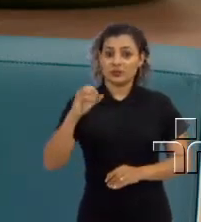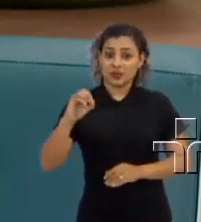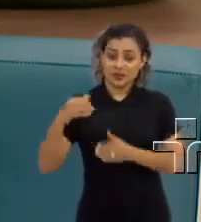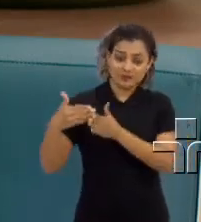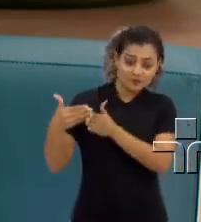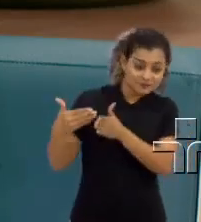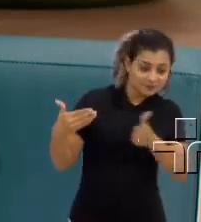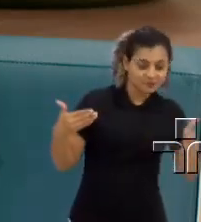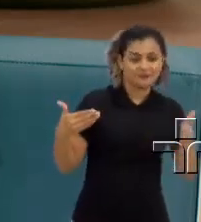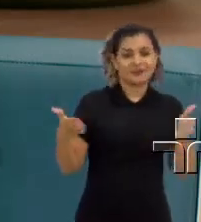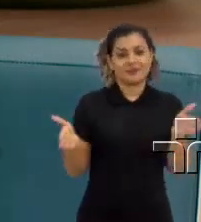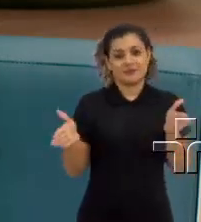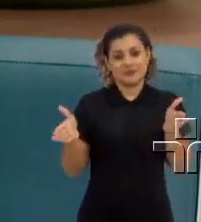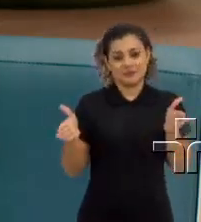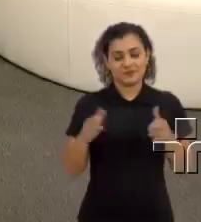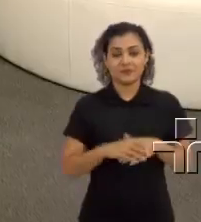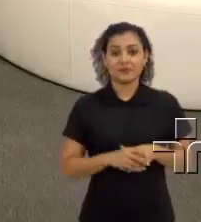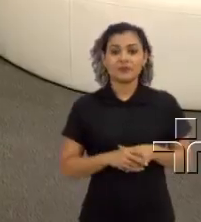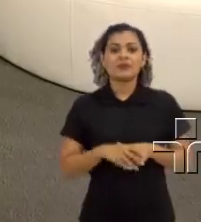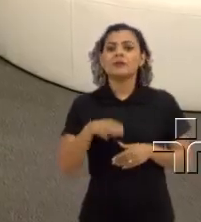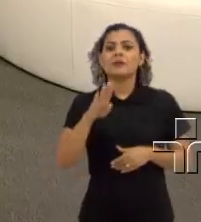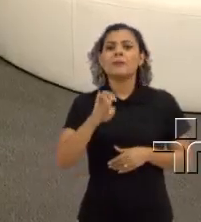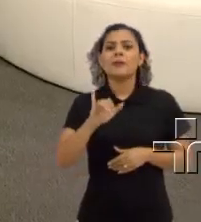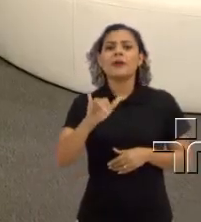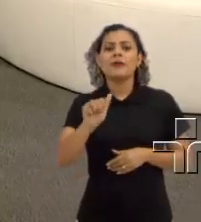2010. Beia, dá para